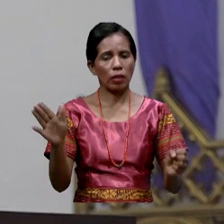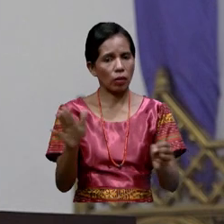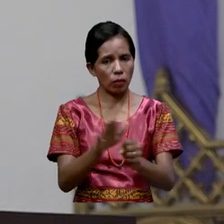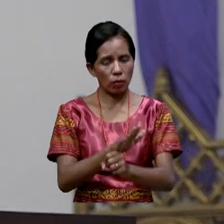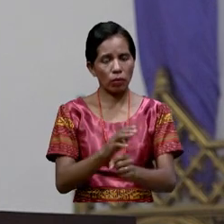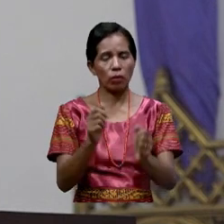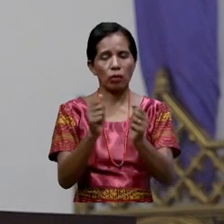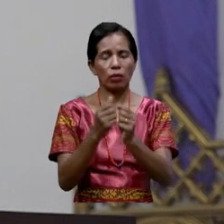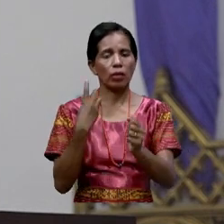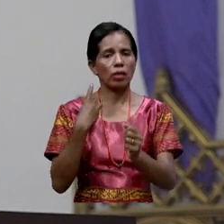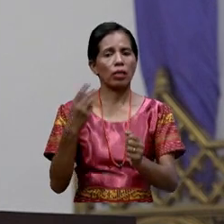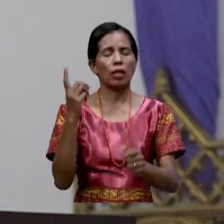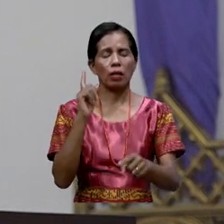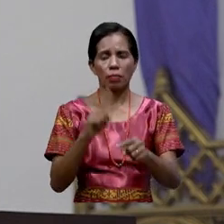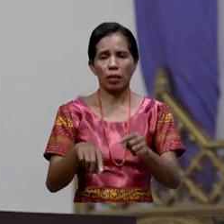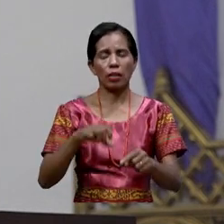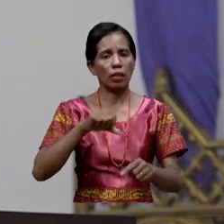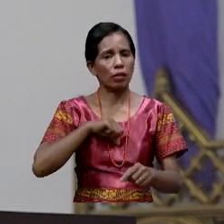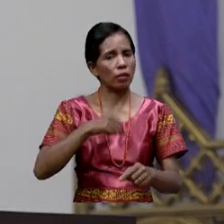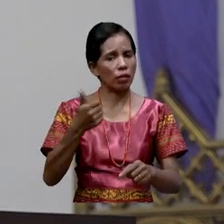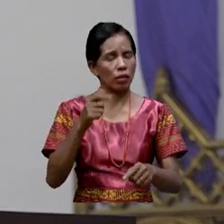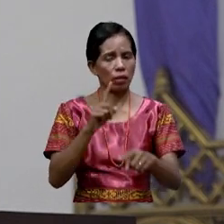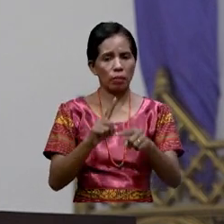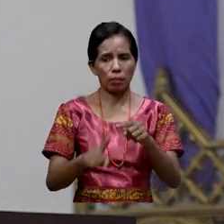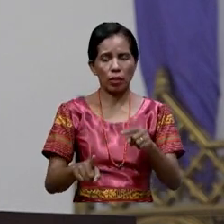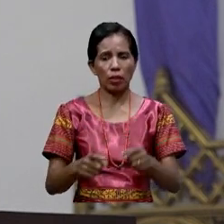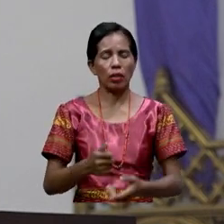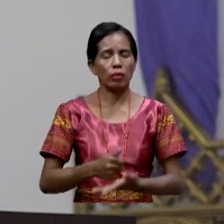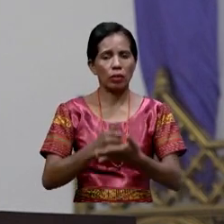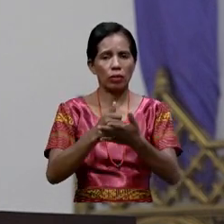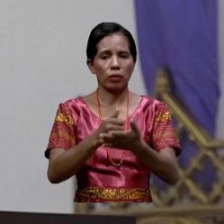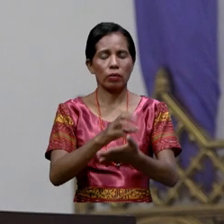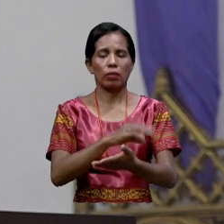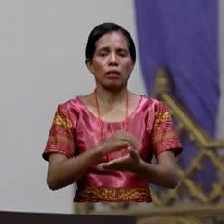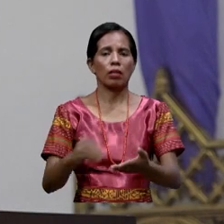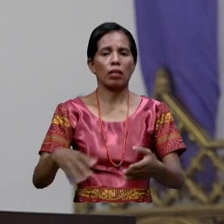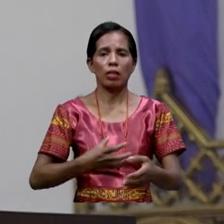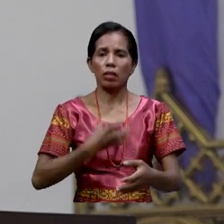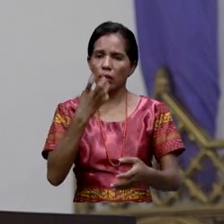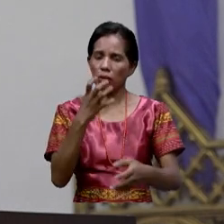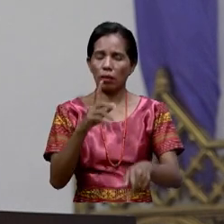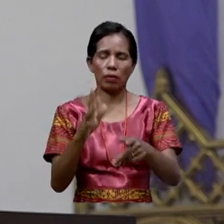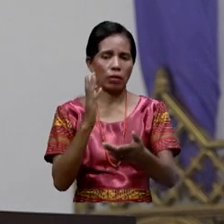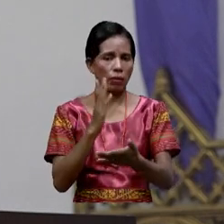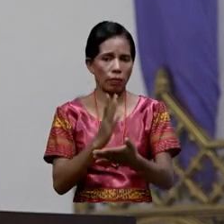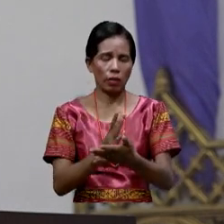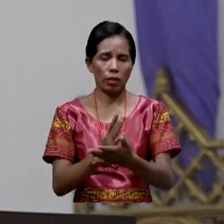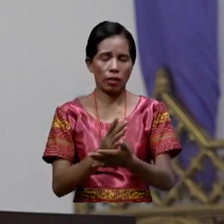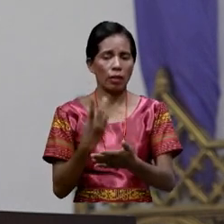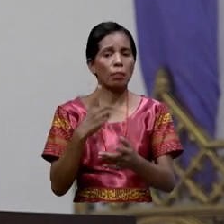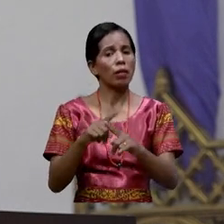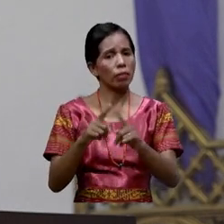no cotidiano falta de caridade ódio, vingança mas ainda tal ter